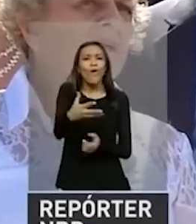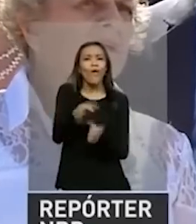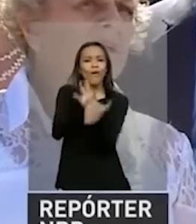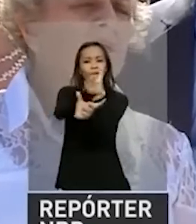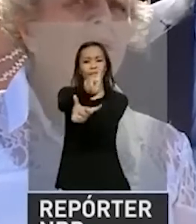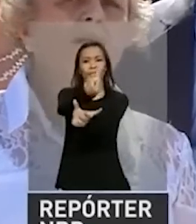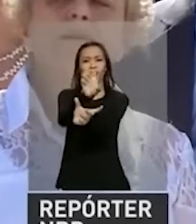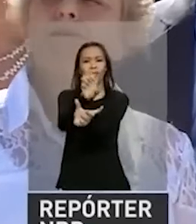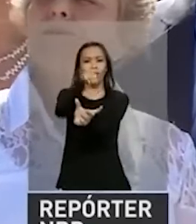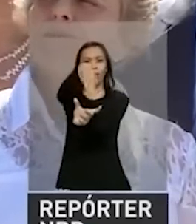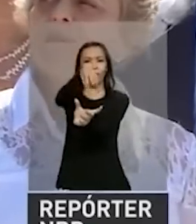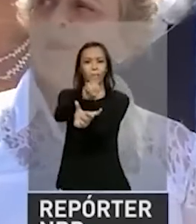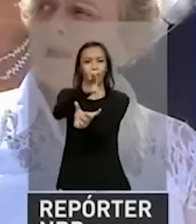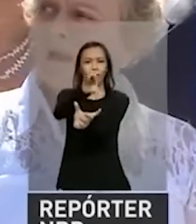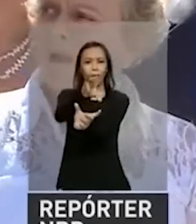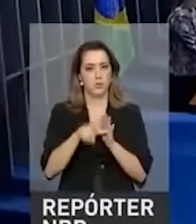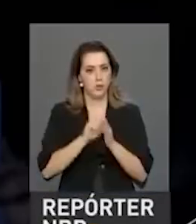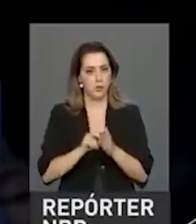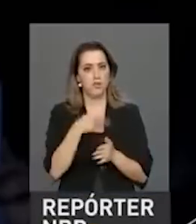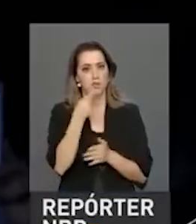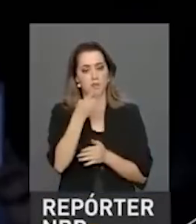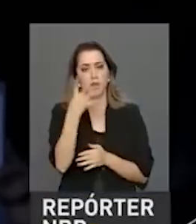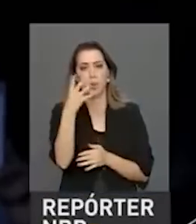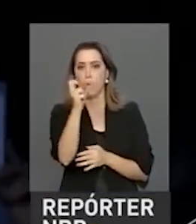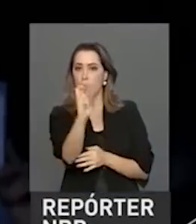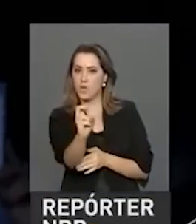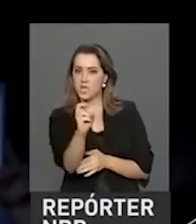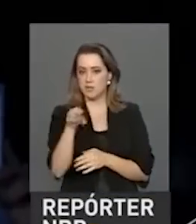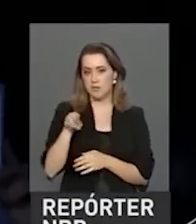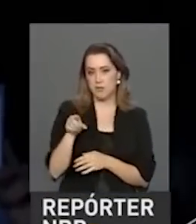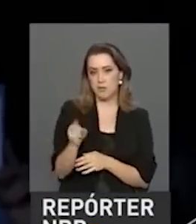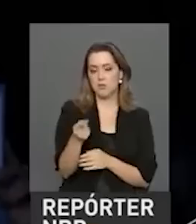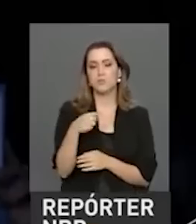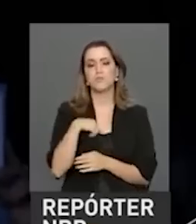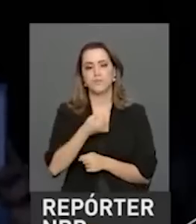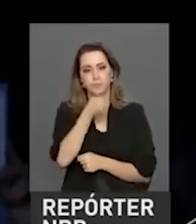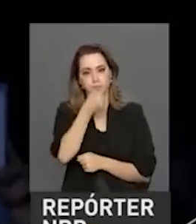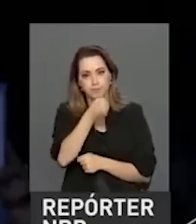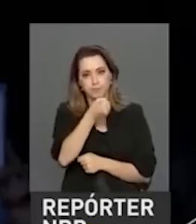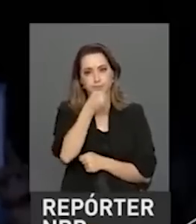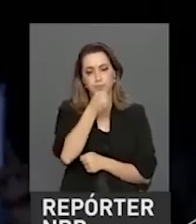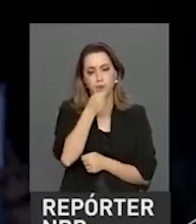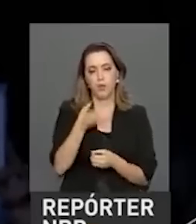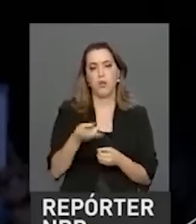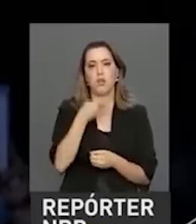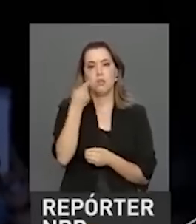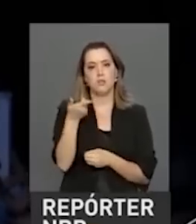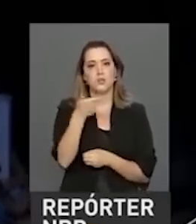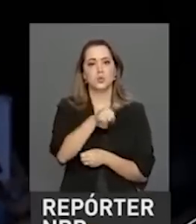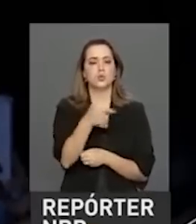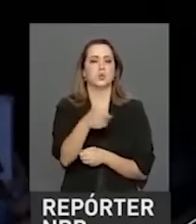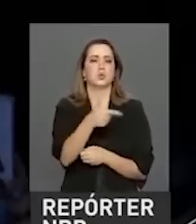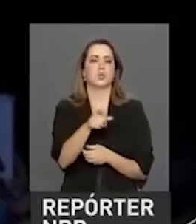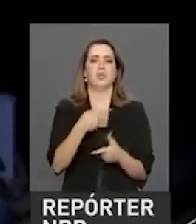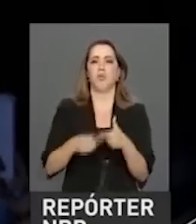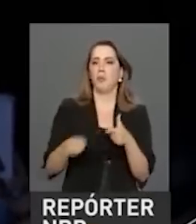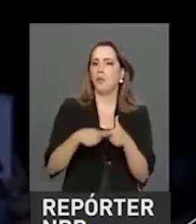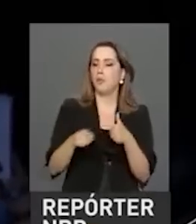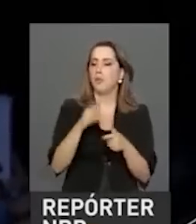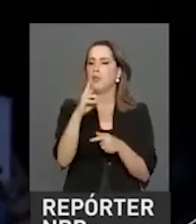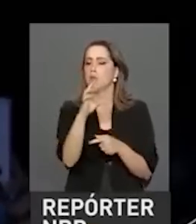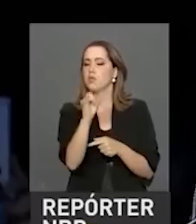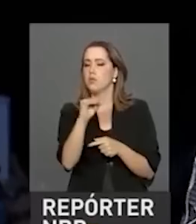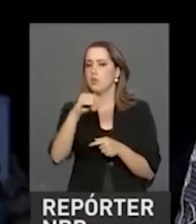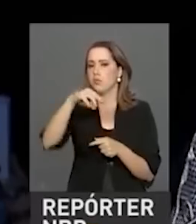valor desses novos projetos envolve algo então de quatro é bilhões e meio de dólares ou seja ela não conseguia apresentar projetos